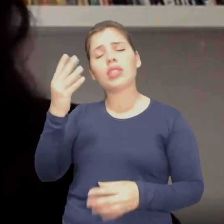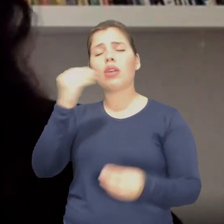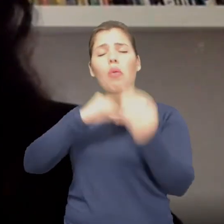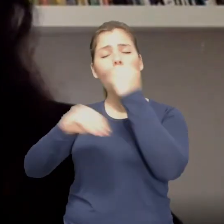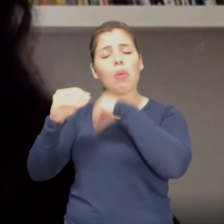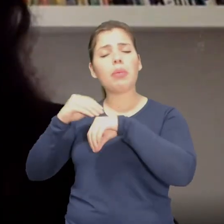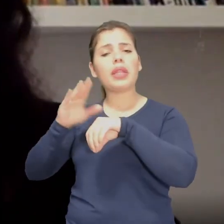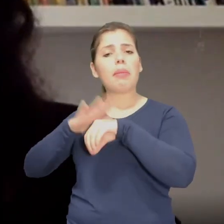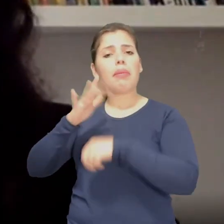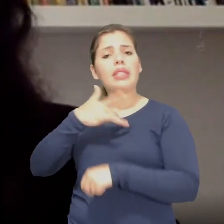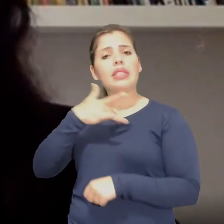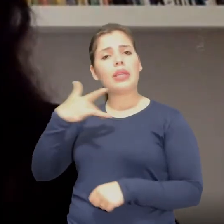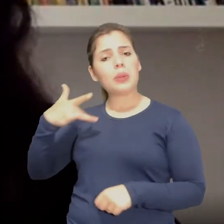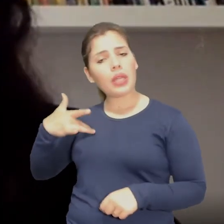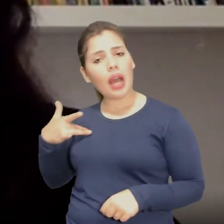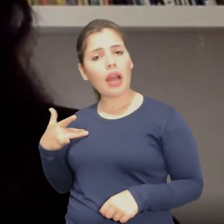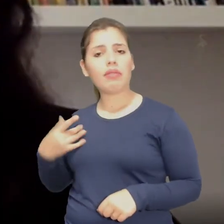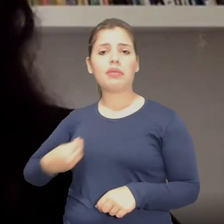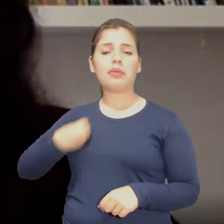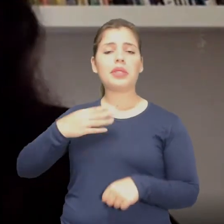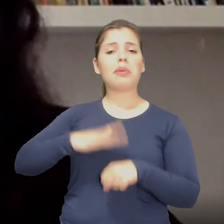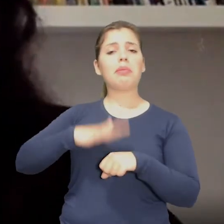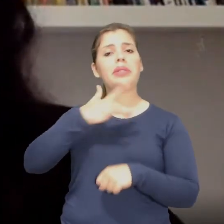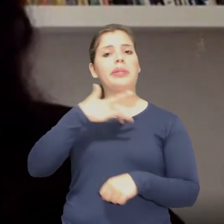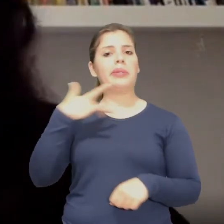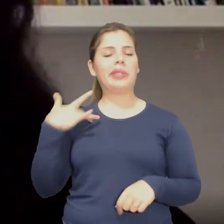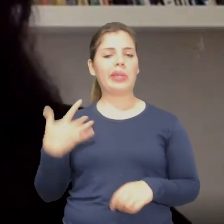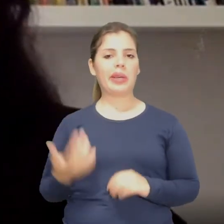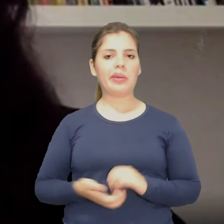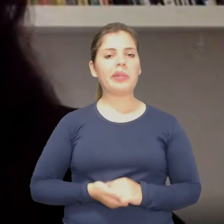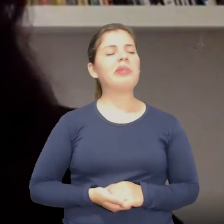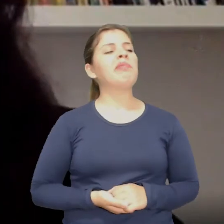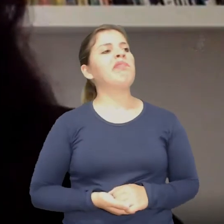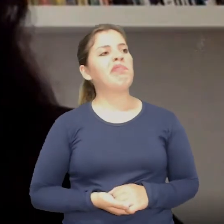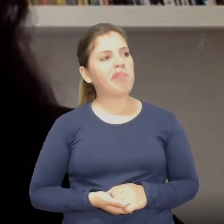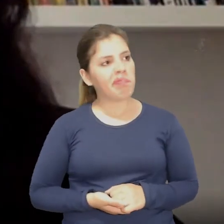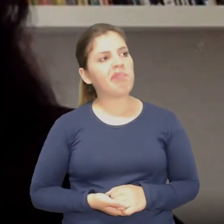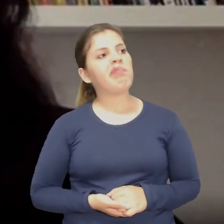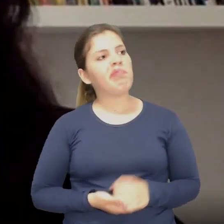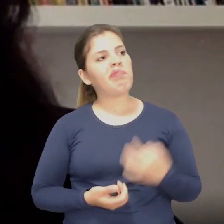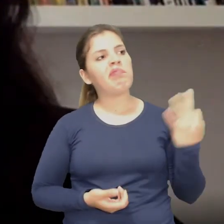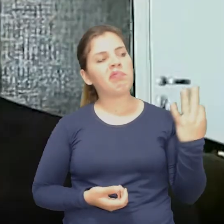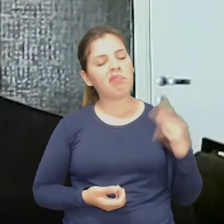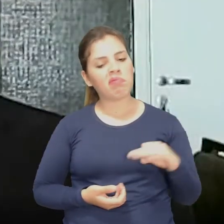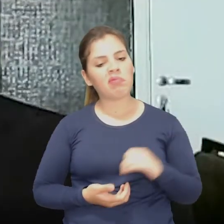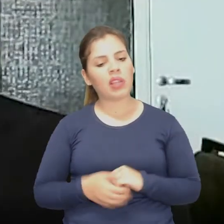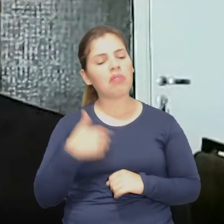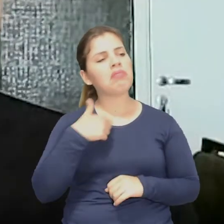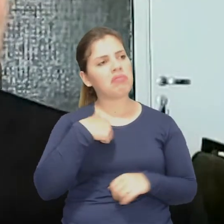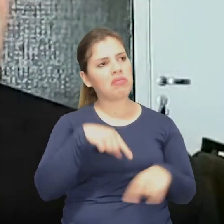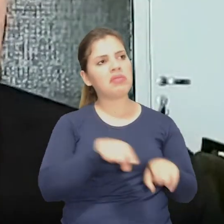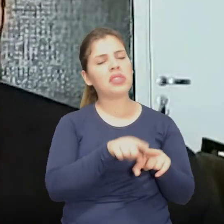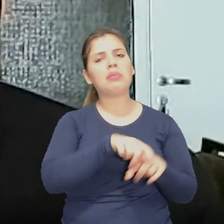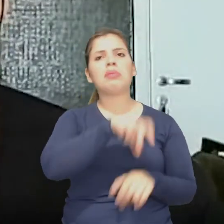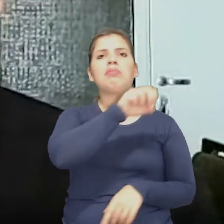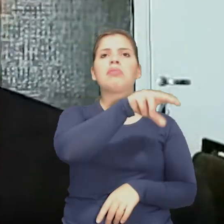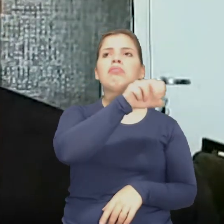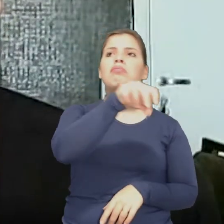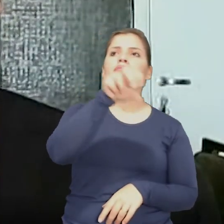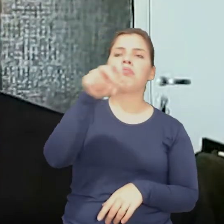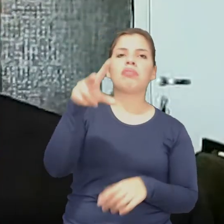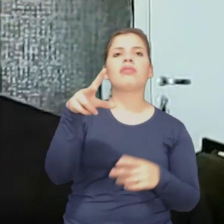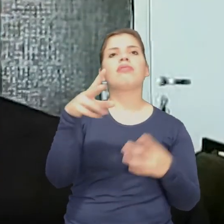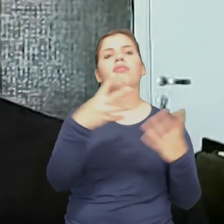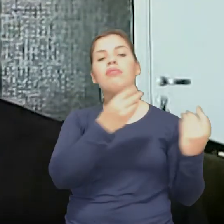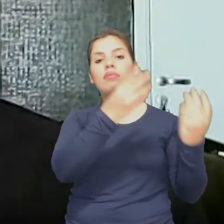motivo para repensar uma alimentação saudável, um jeito de viver mais saudável. Entendo, doutor. Eu acho que eu tenho visto também muito